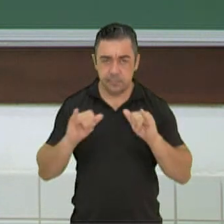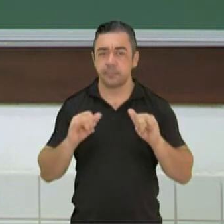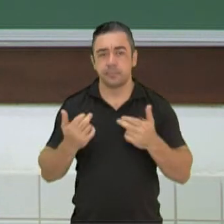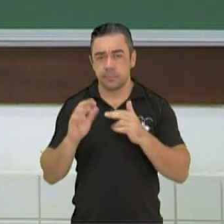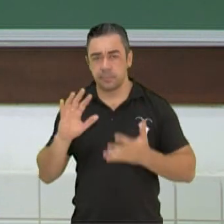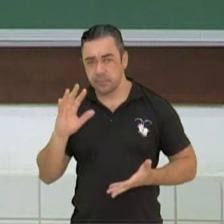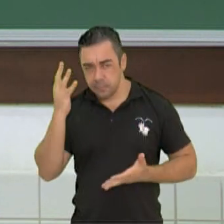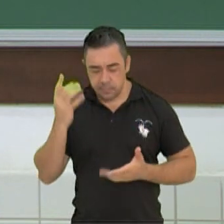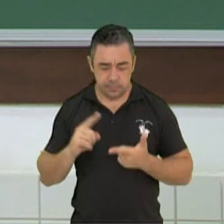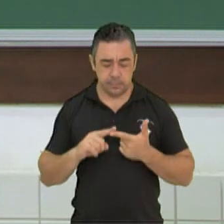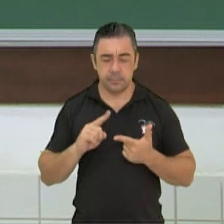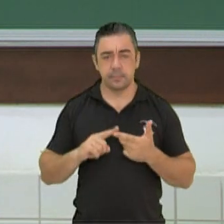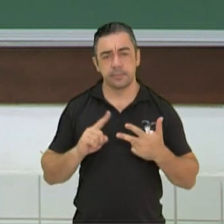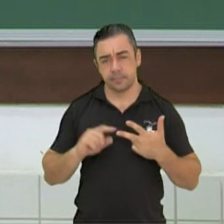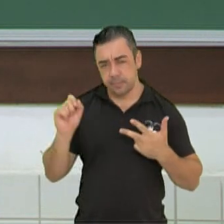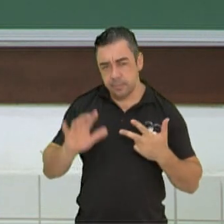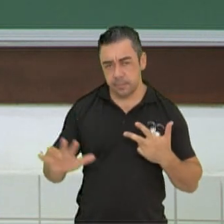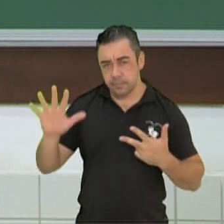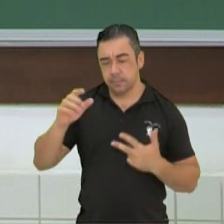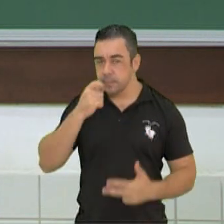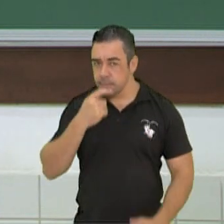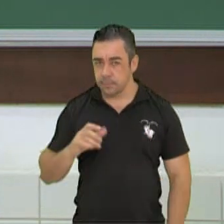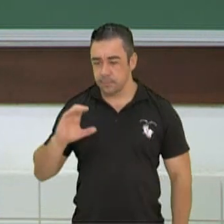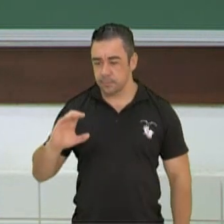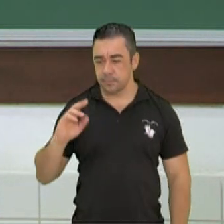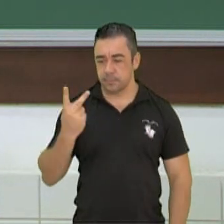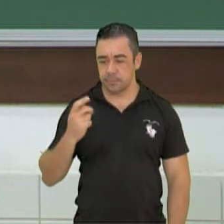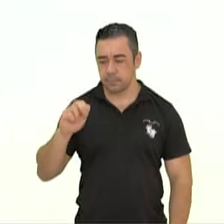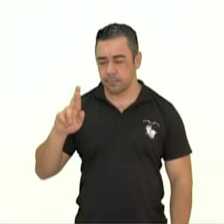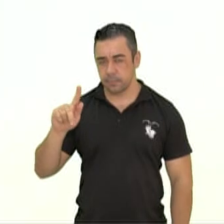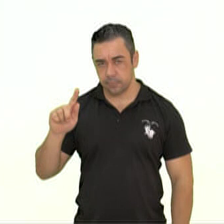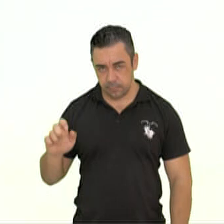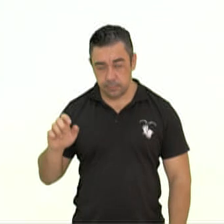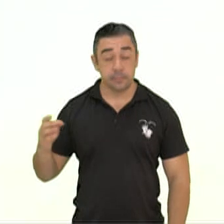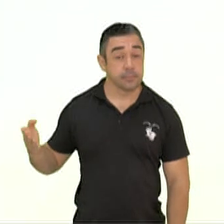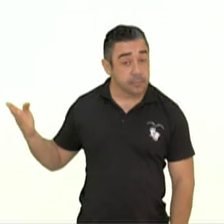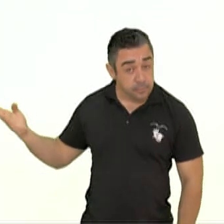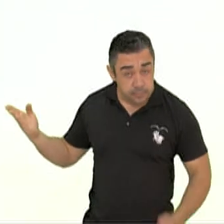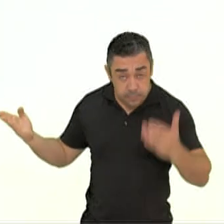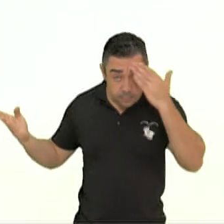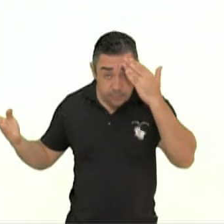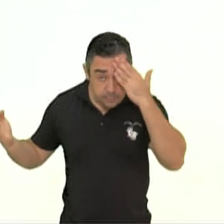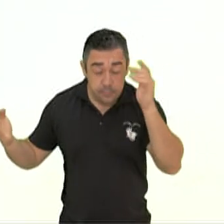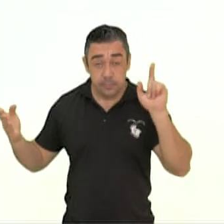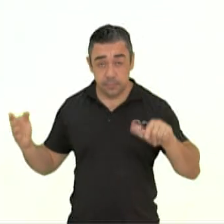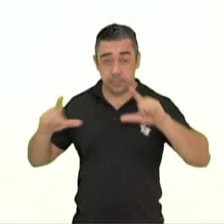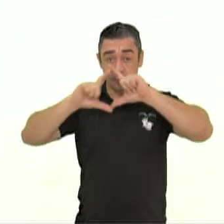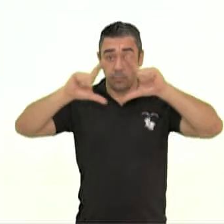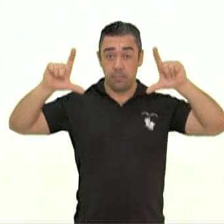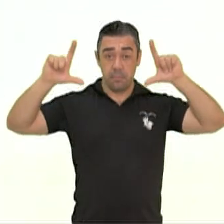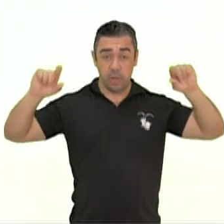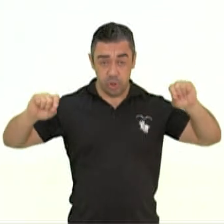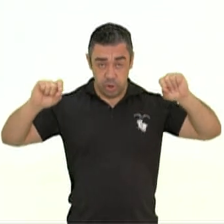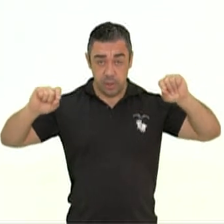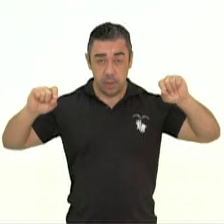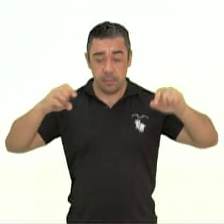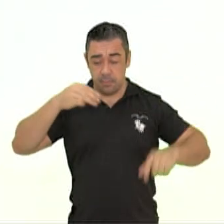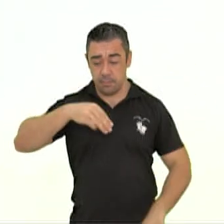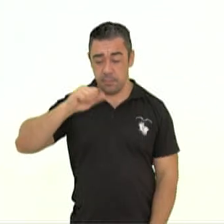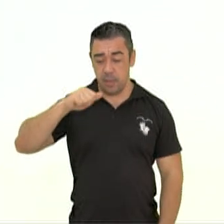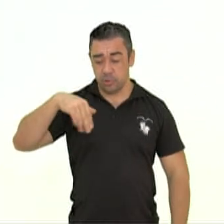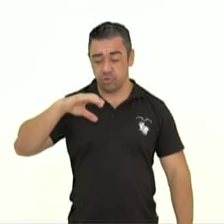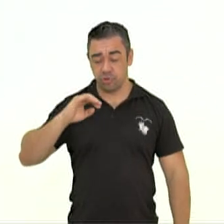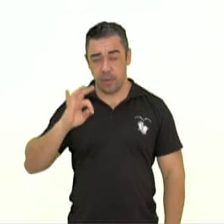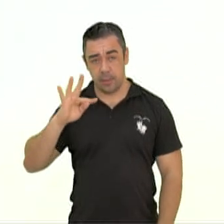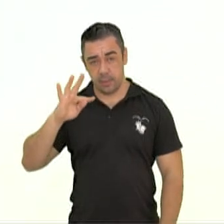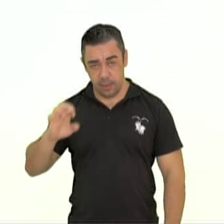gente consegue verificar. Então, sem dúvida nenhuma, manchete e subtítulo. Em uma notícia